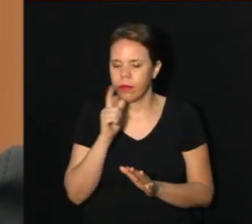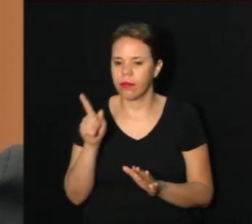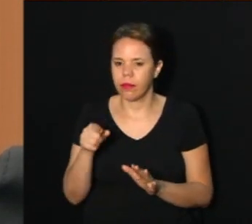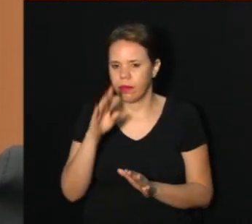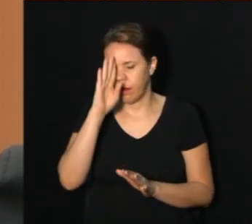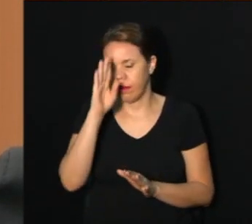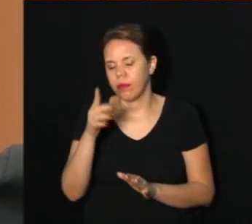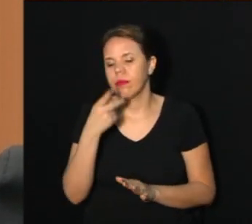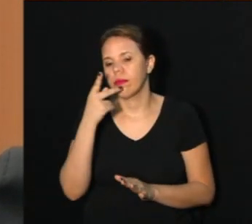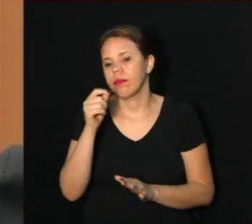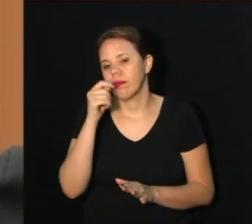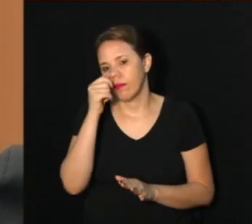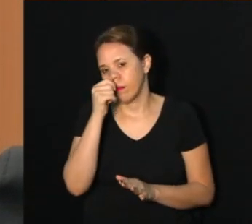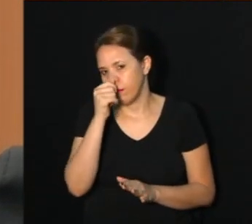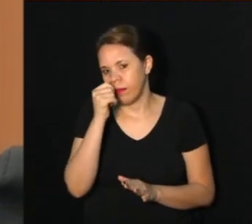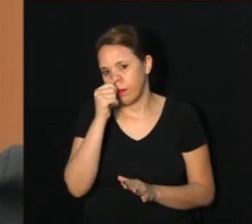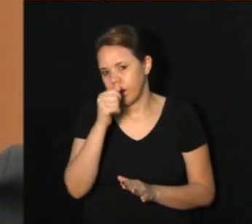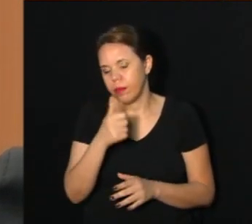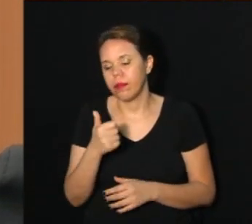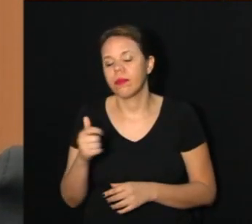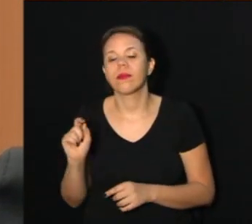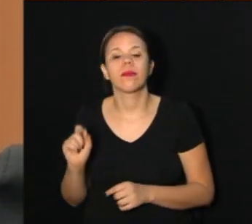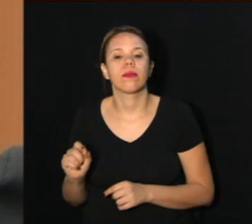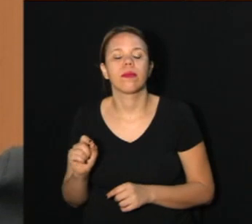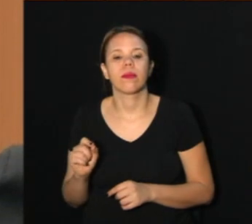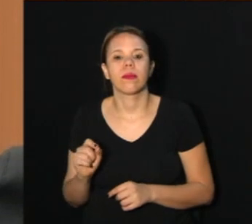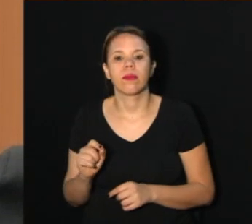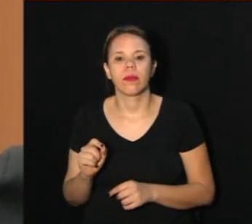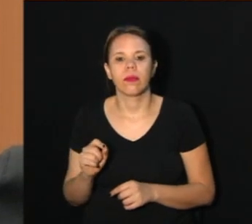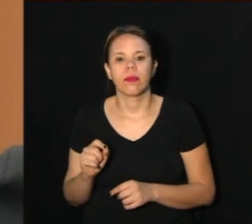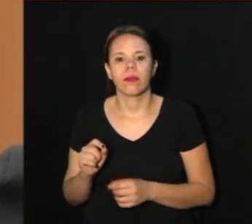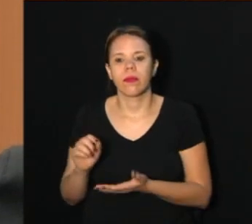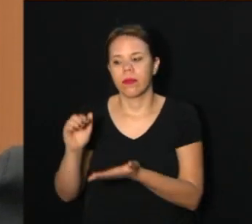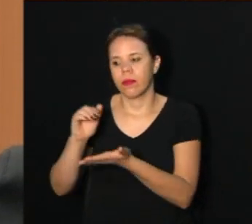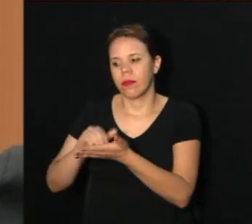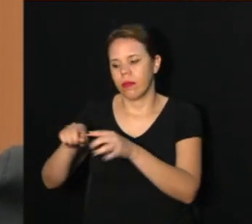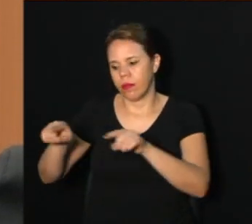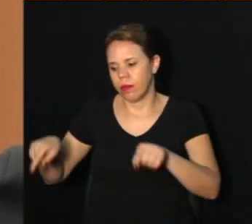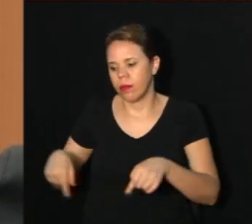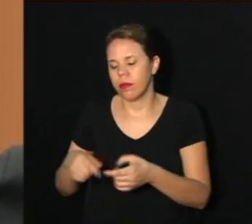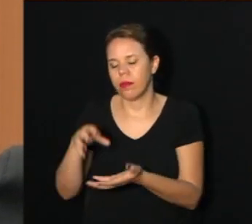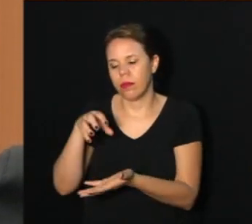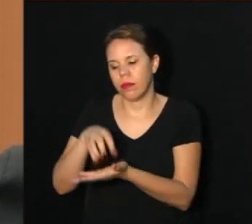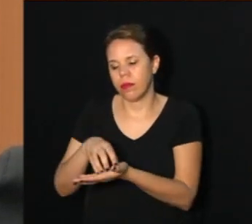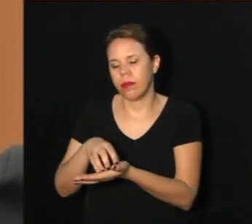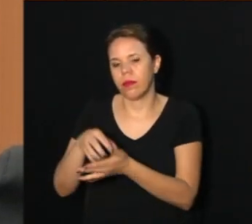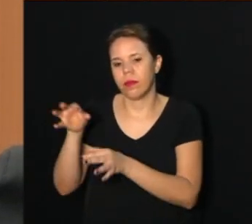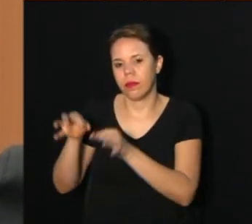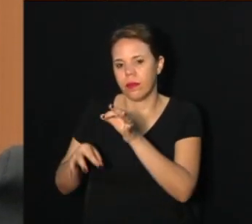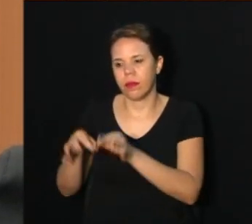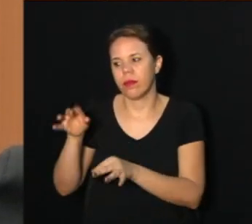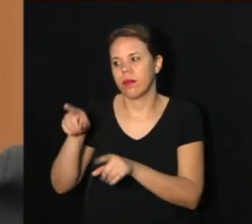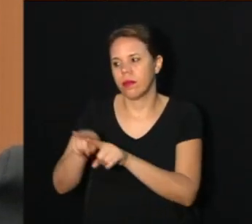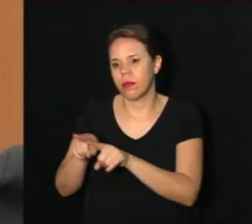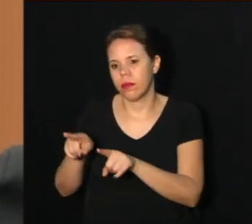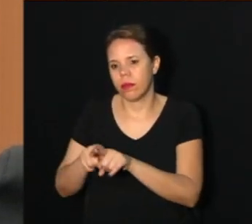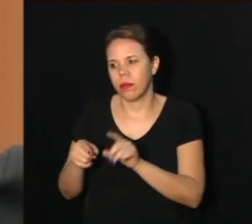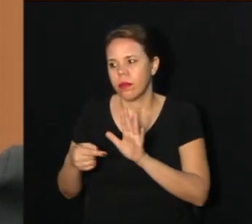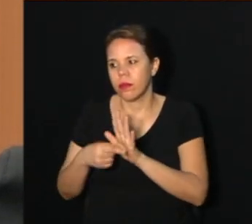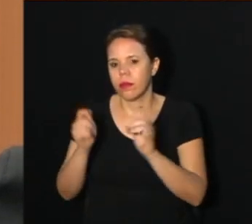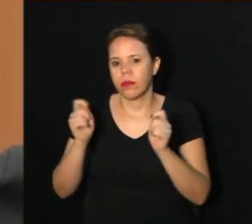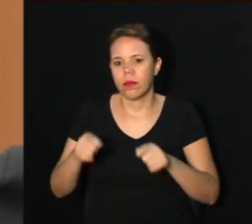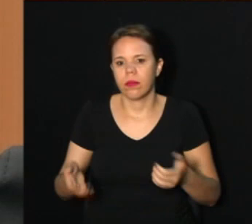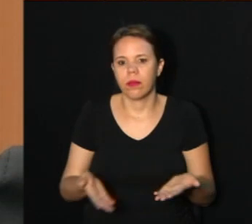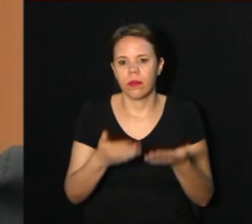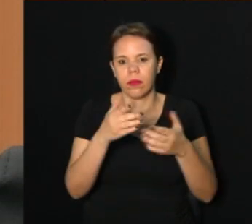destacar, primeiro, que a Procuradoria vem, como já colocado, estabelecer as condições de atuação